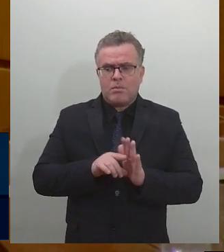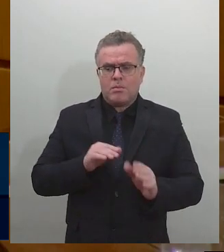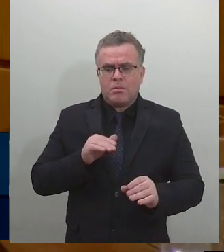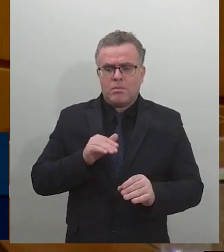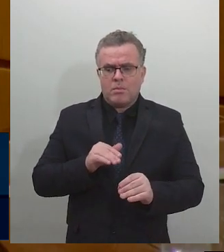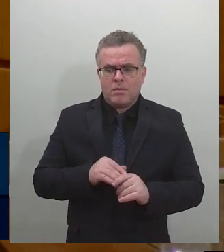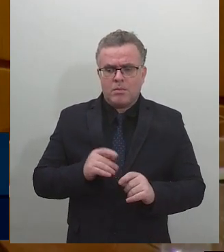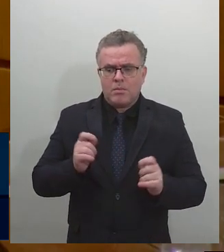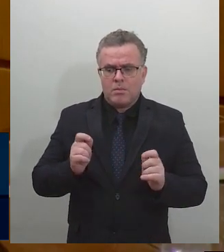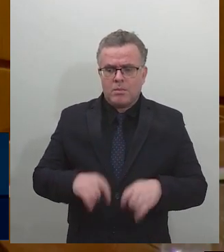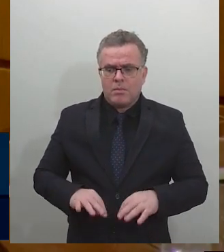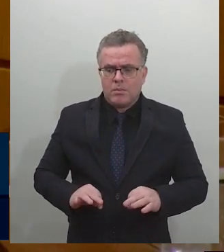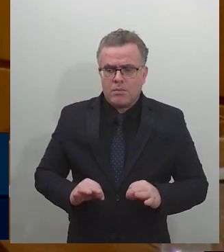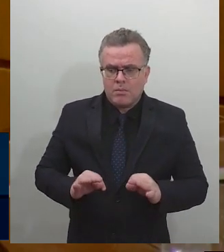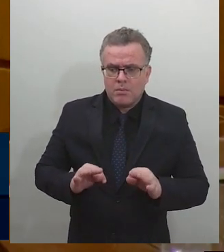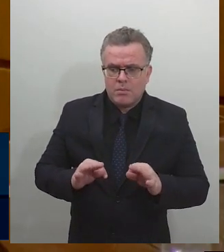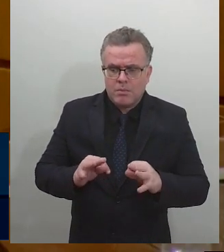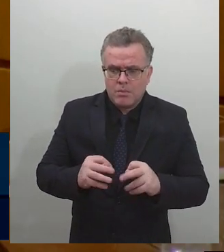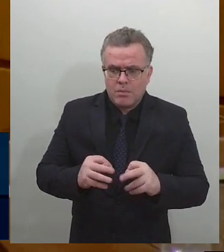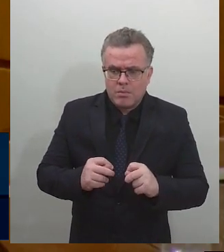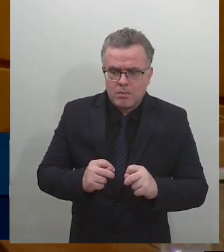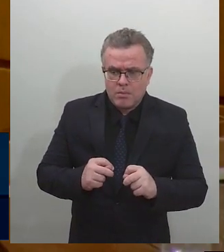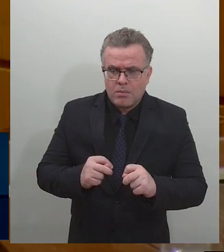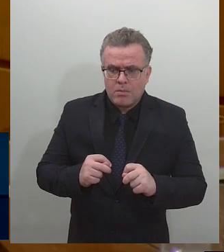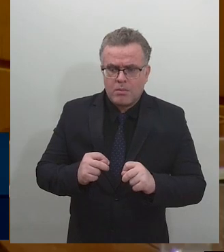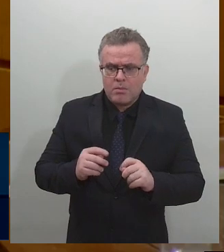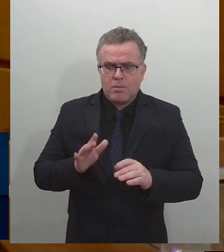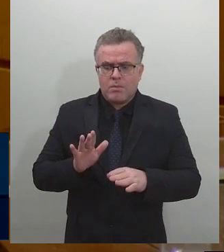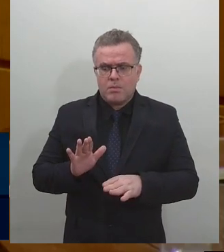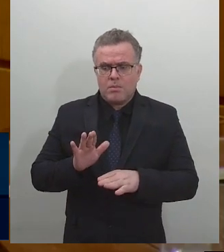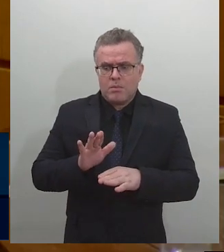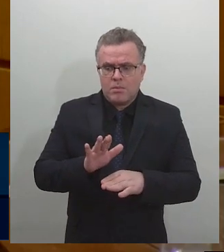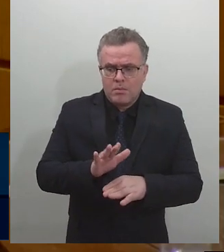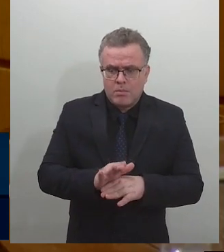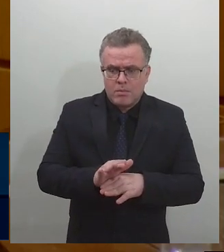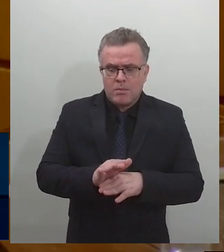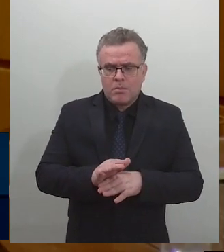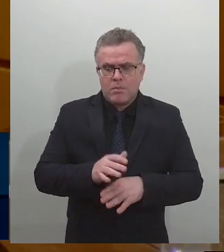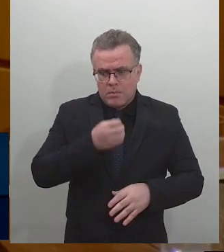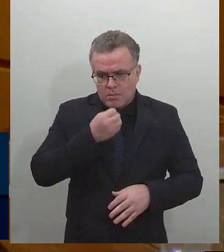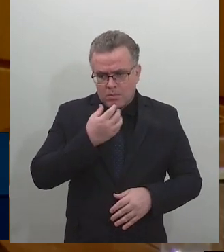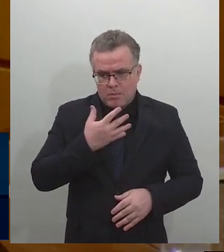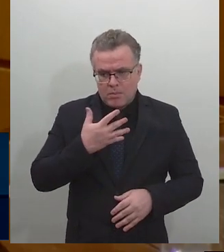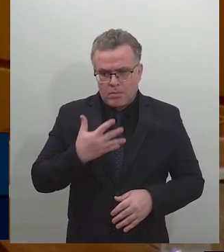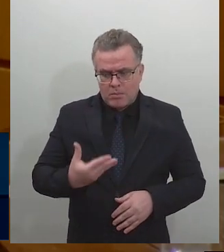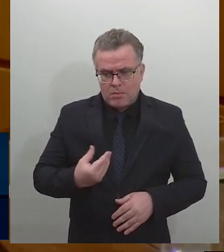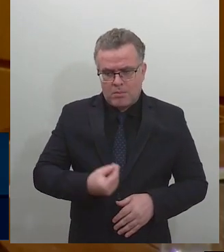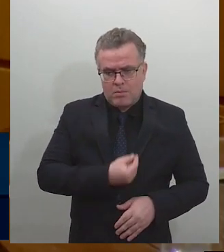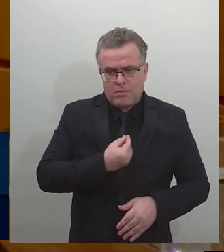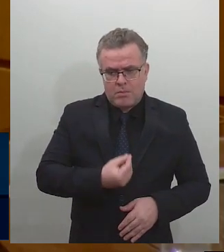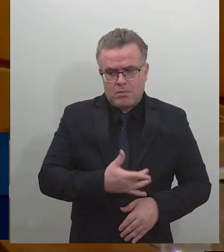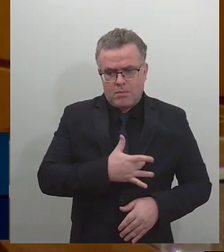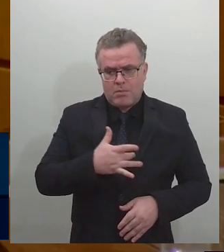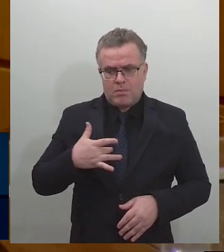para a melhoria da qualidade de vida e bem-estar de nosso povo.